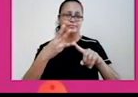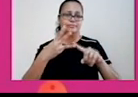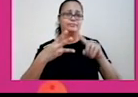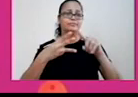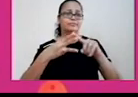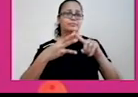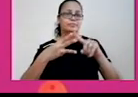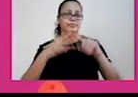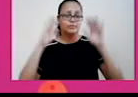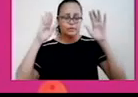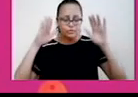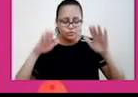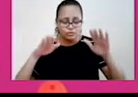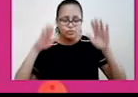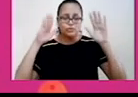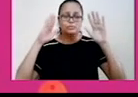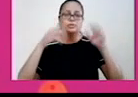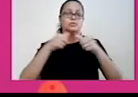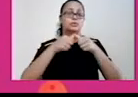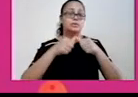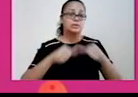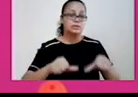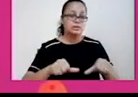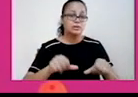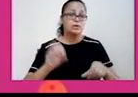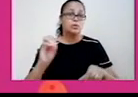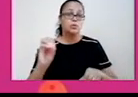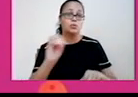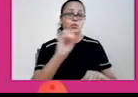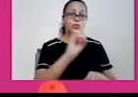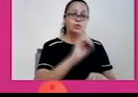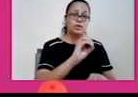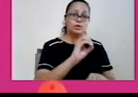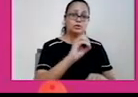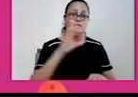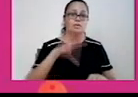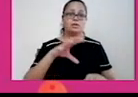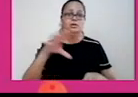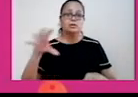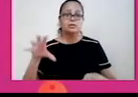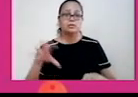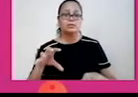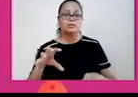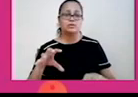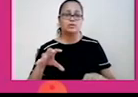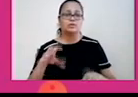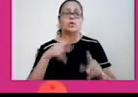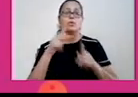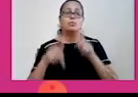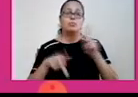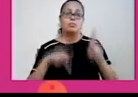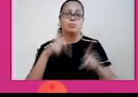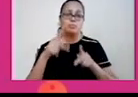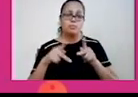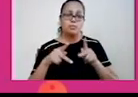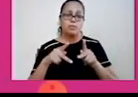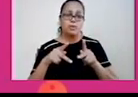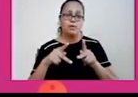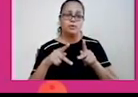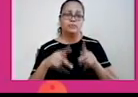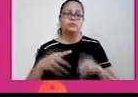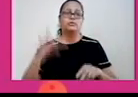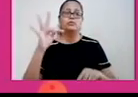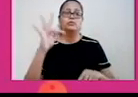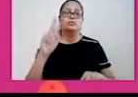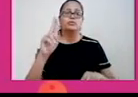brevemente. Os muçulmanos eles estão no oeste, na região do Xinjiang. São povos de etnia turca e